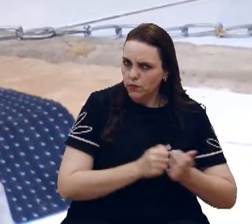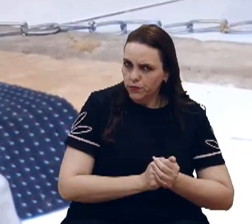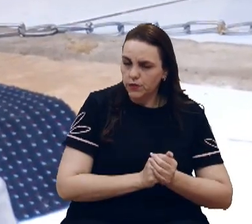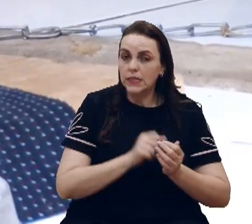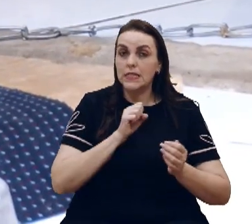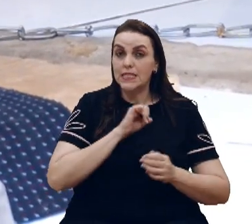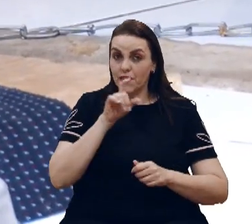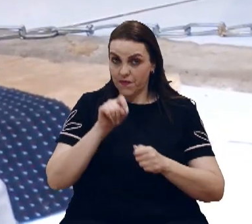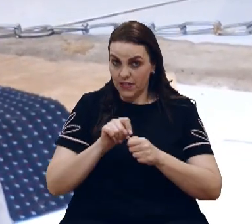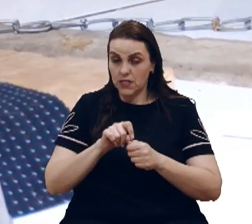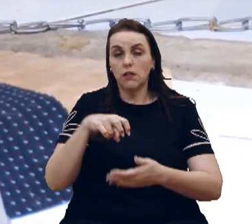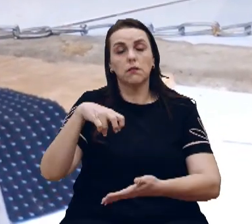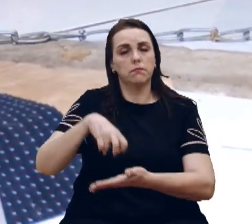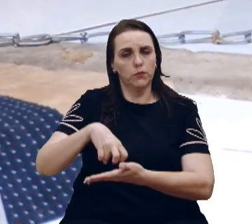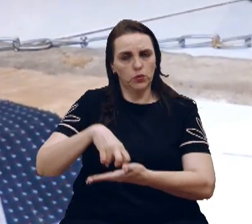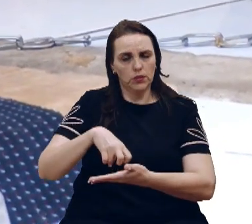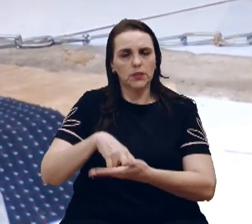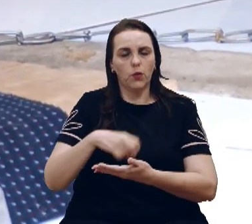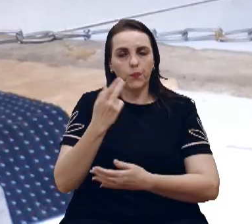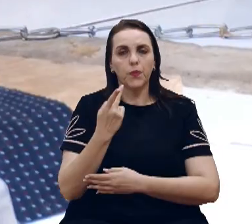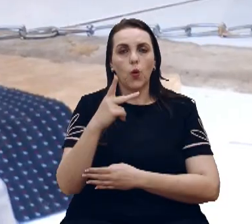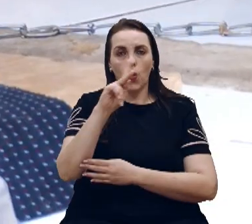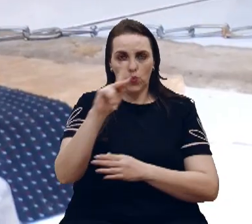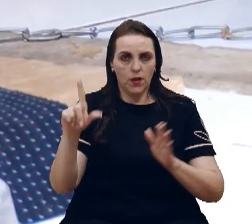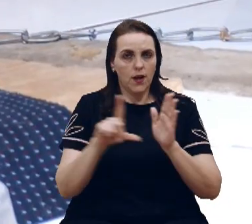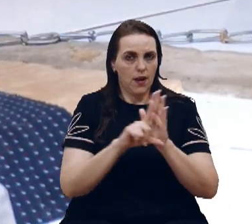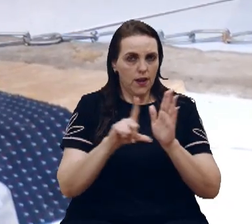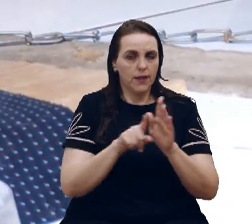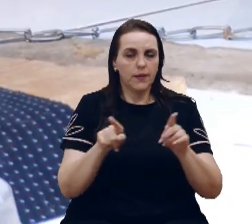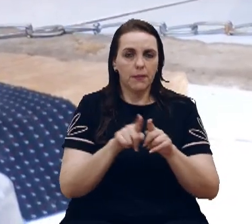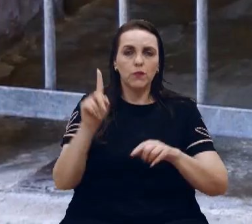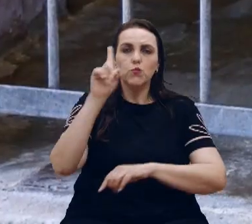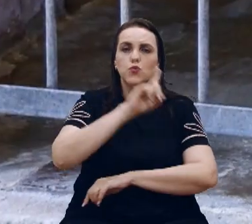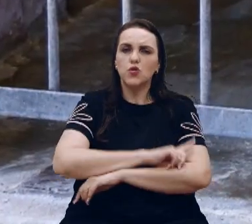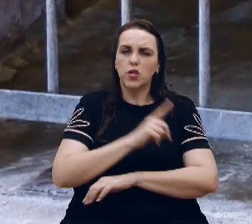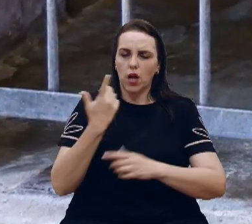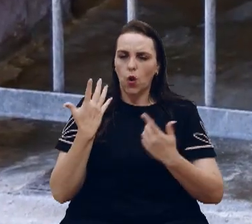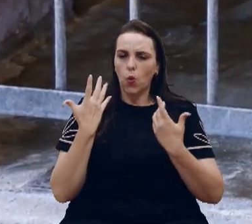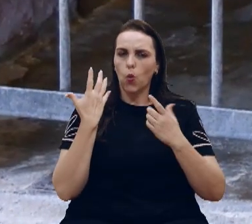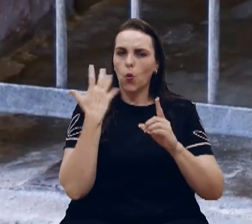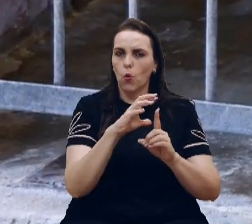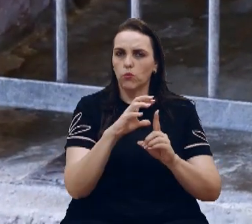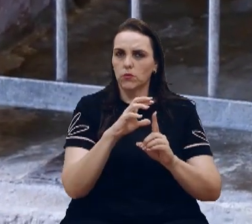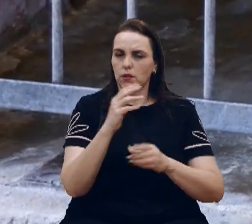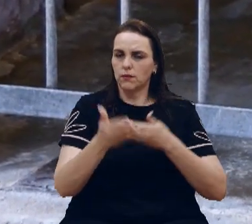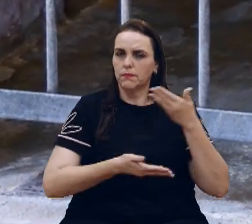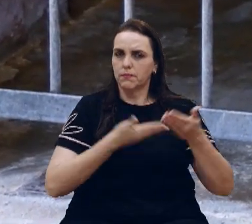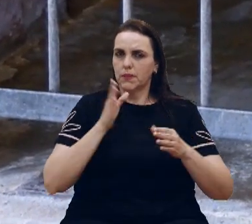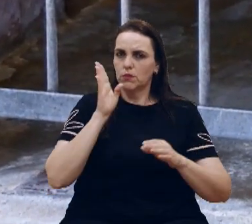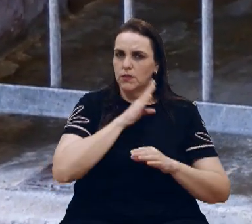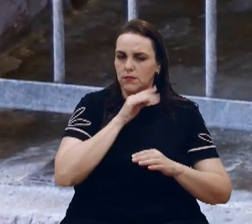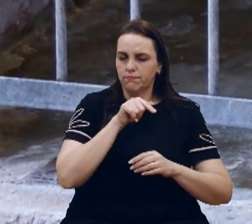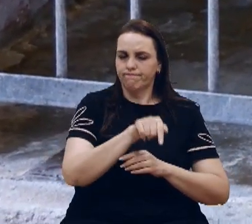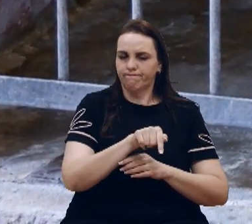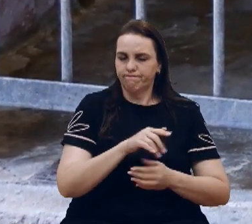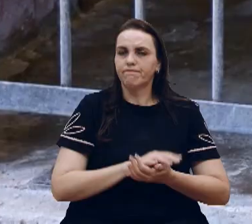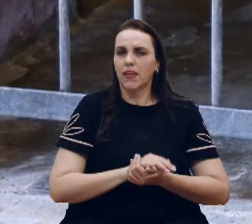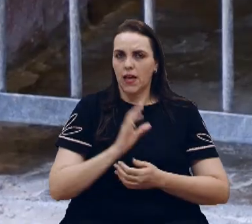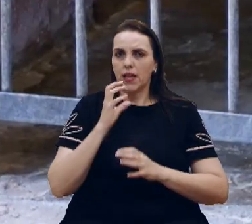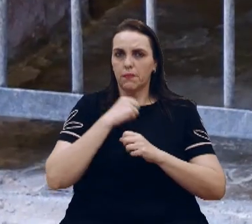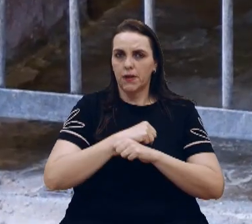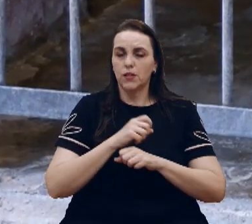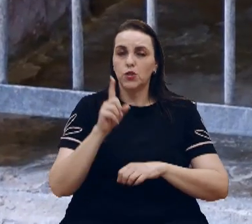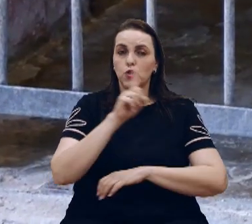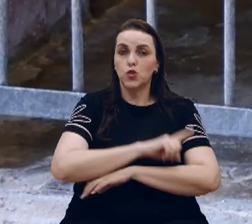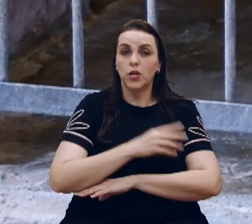sejam penalizadas. Outra lei institui o Dia de Combate aos Maus Tratos aos Animais. A data fixada no dia 4